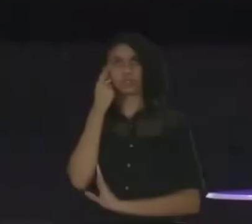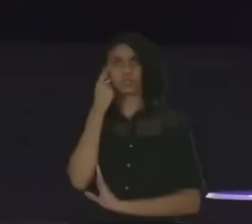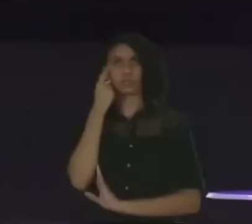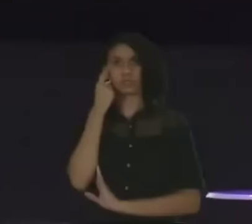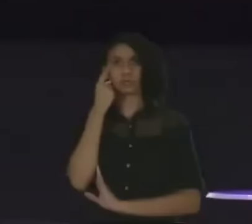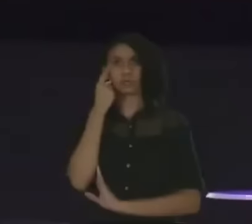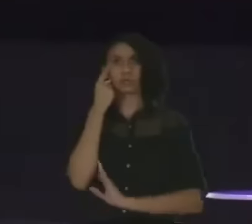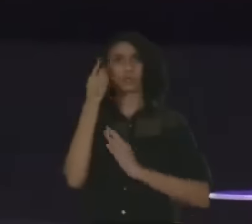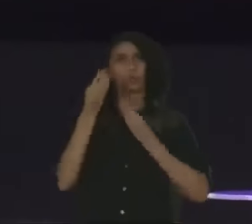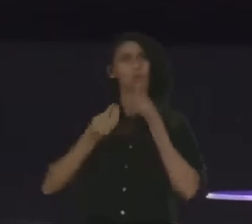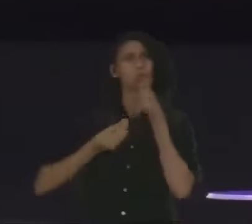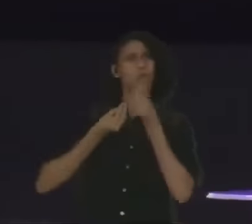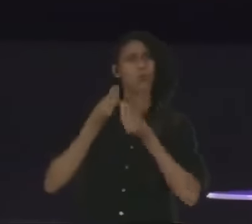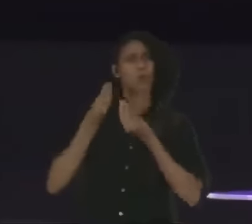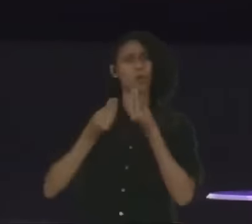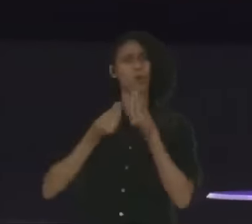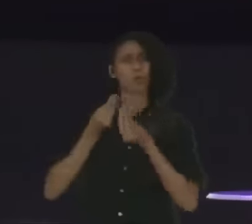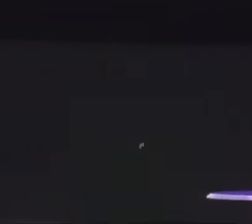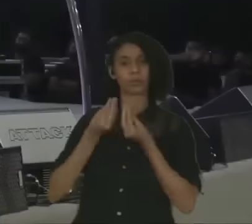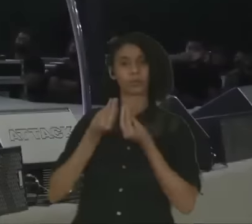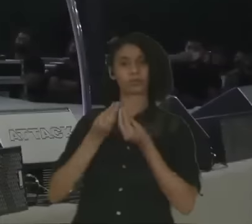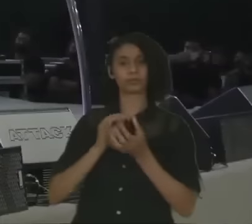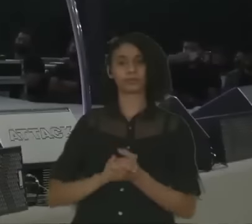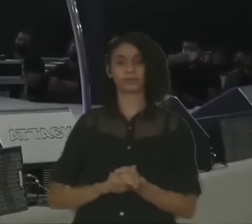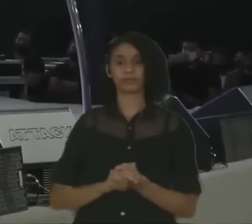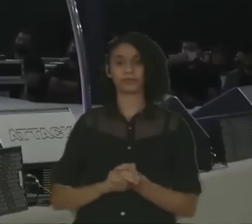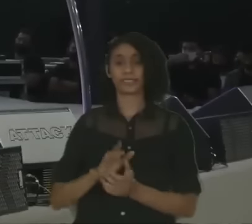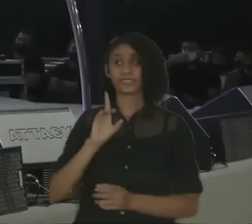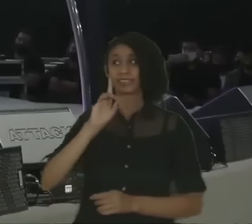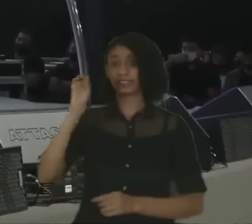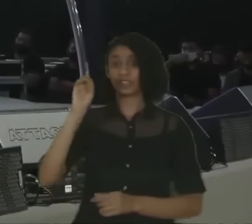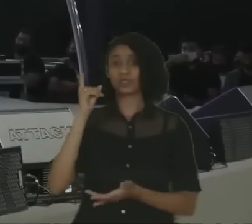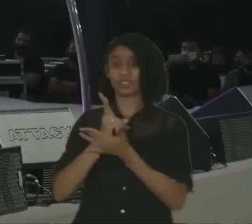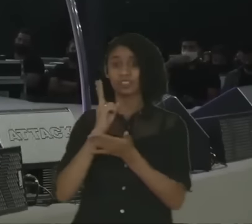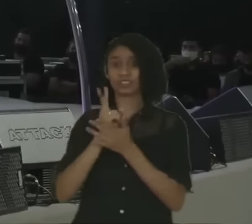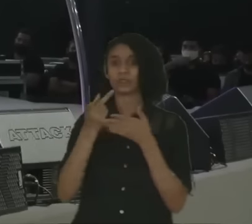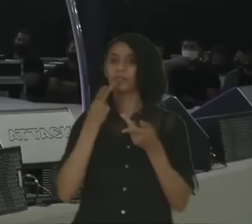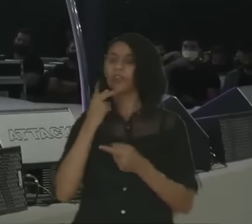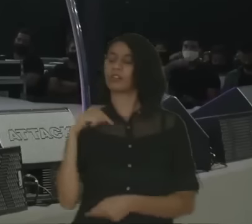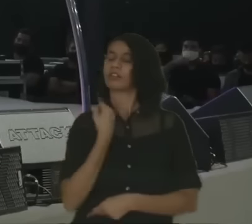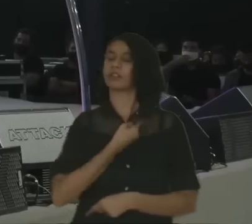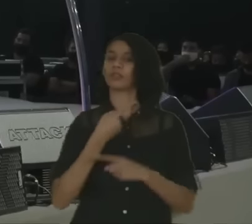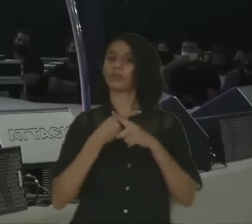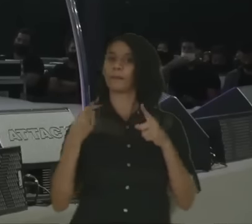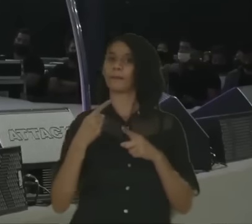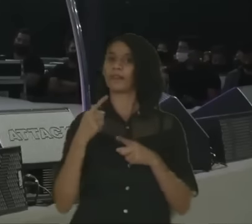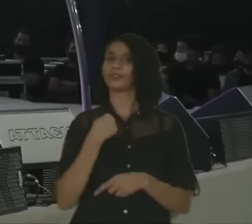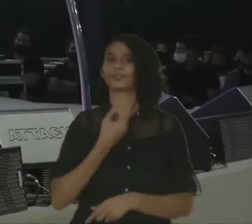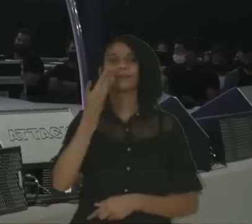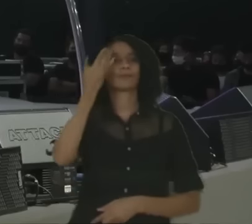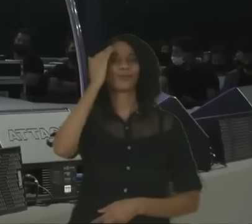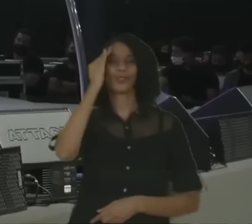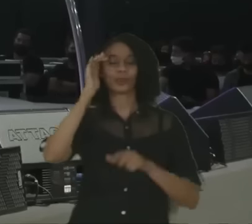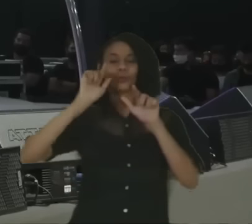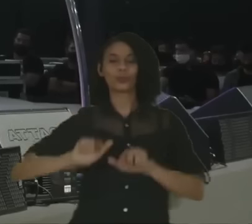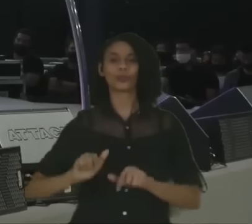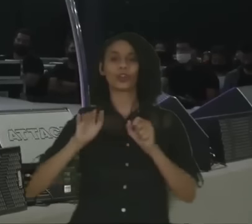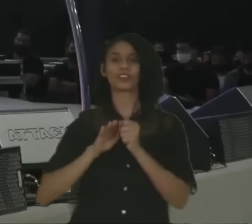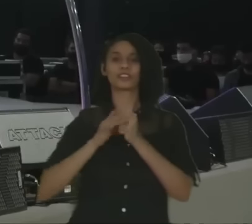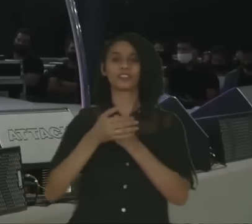Como assim Deus está o tempo todo falando com a gente mas às vezes a gente não entende o lugar secreto